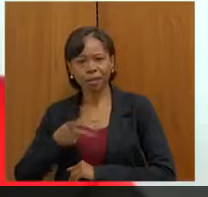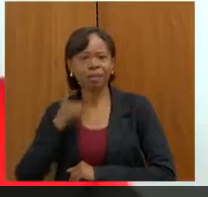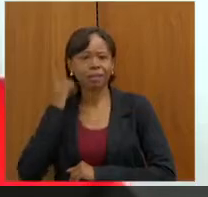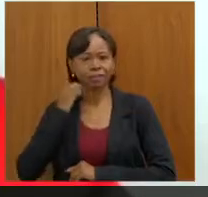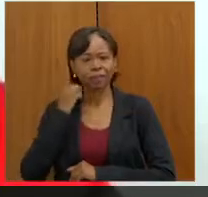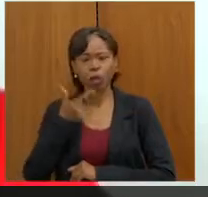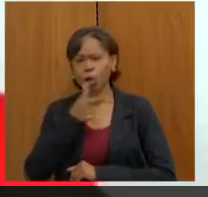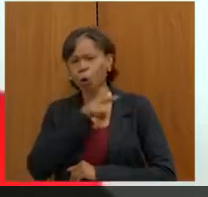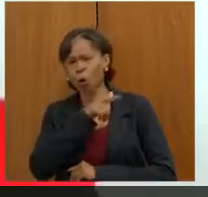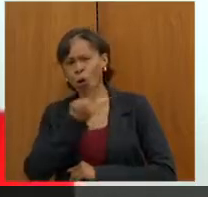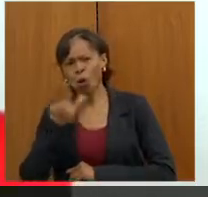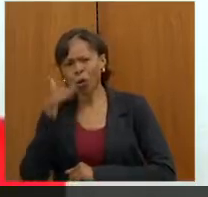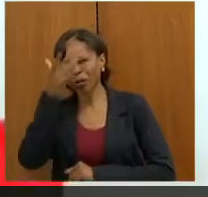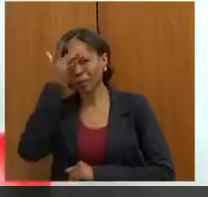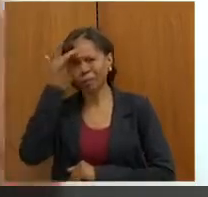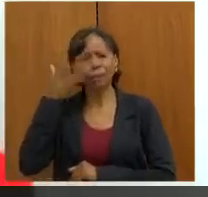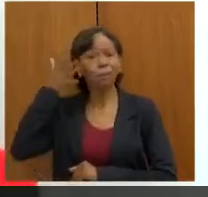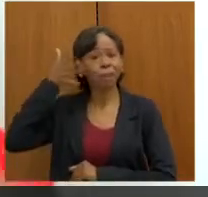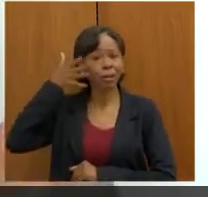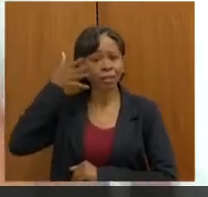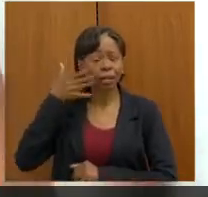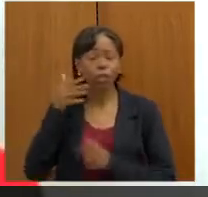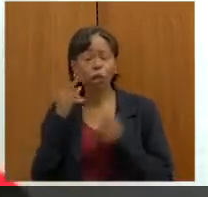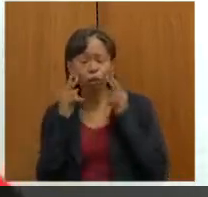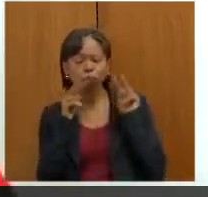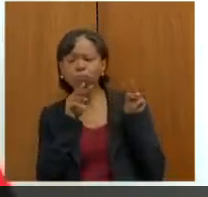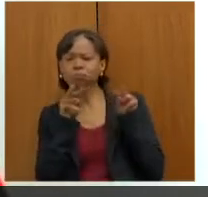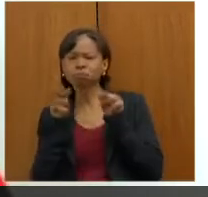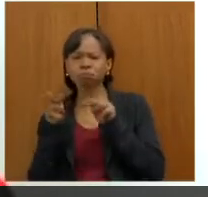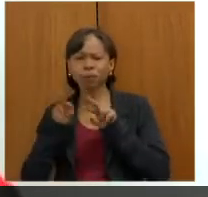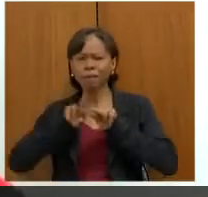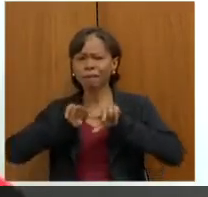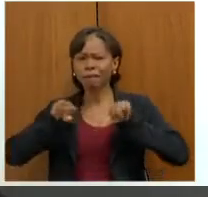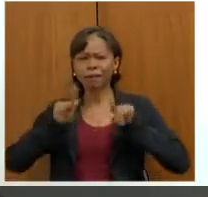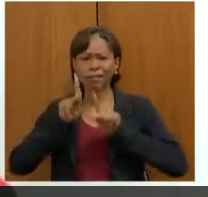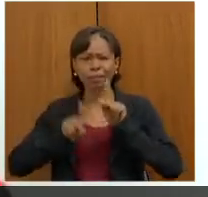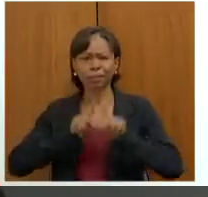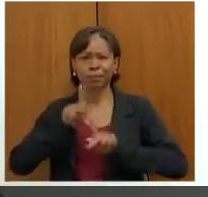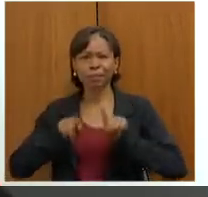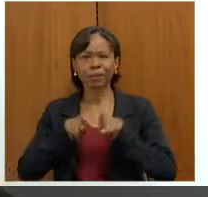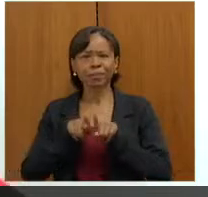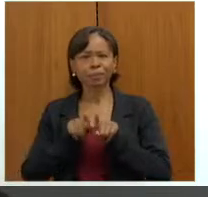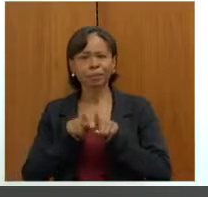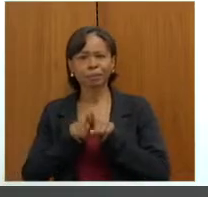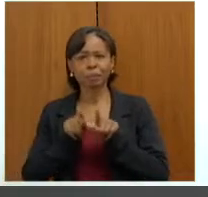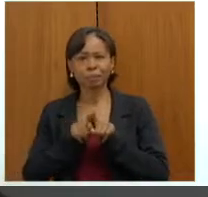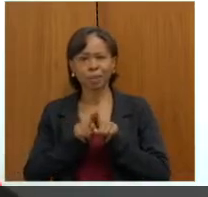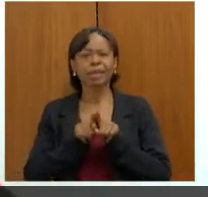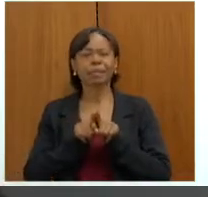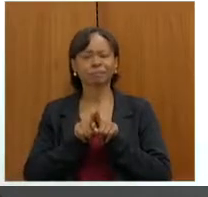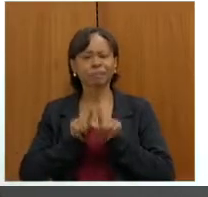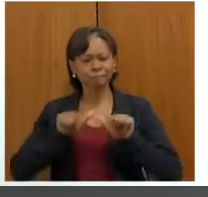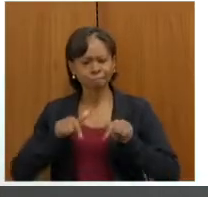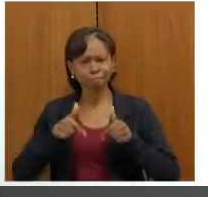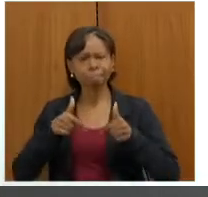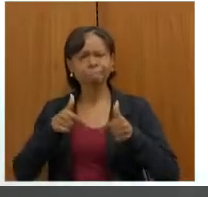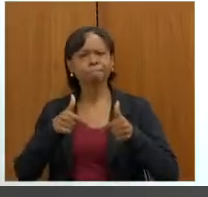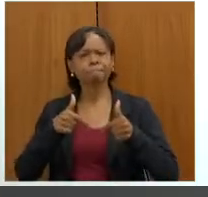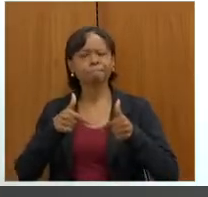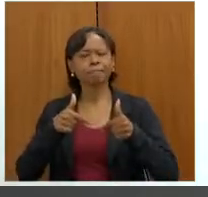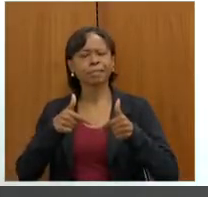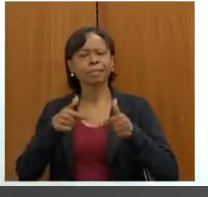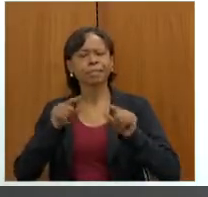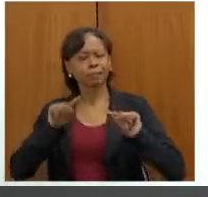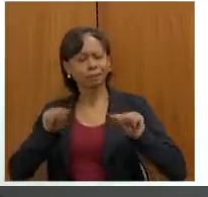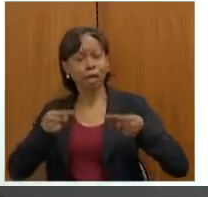e muitas pessoas que eu estou vendo aqui que ando a mente vem fazendo um trabalho para enfrentar esse Grande Desafio que nós temos do Estado de Minas Gerais